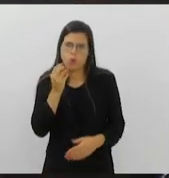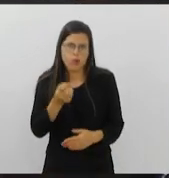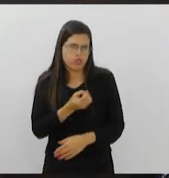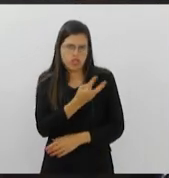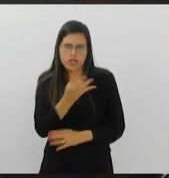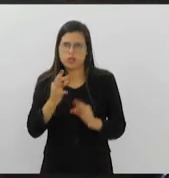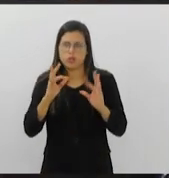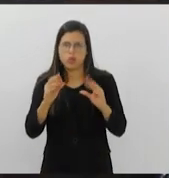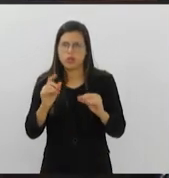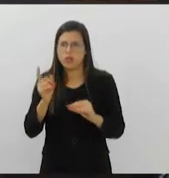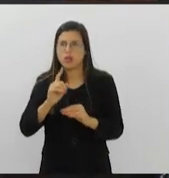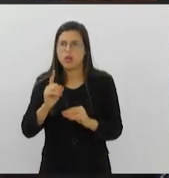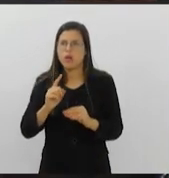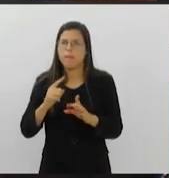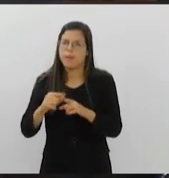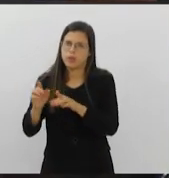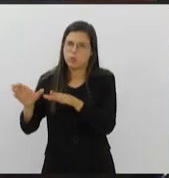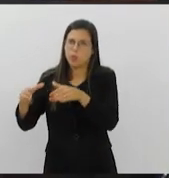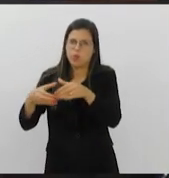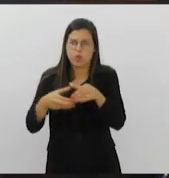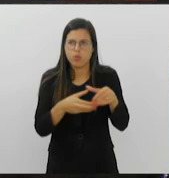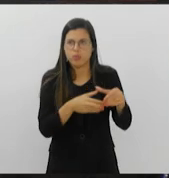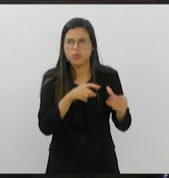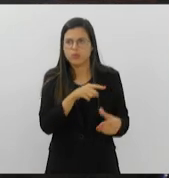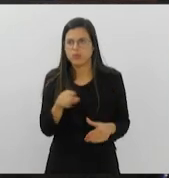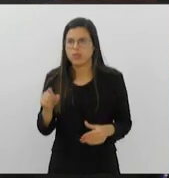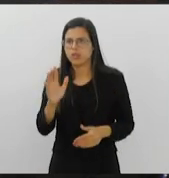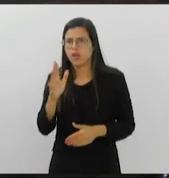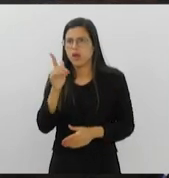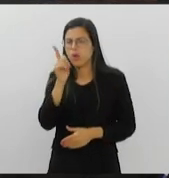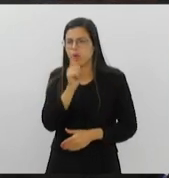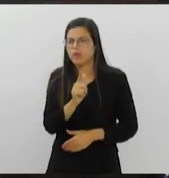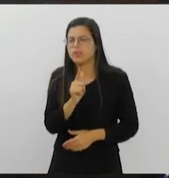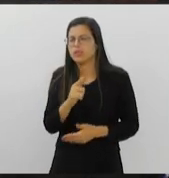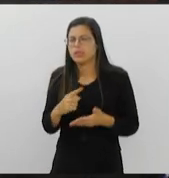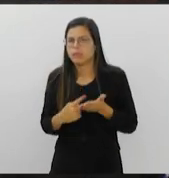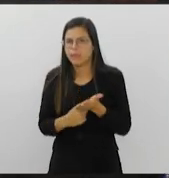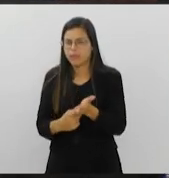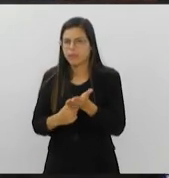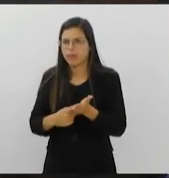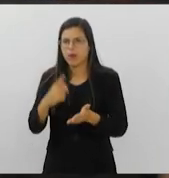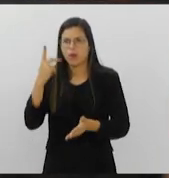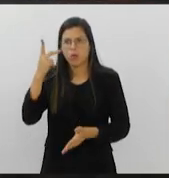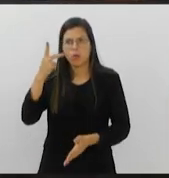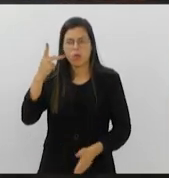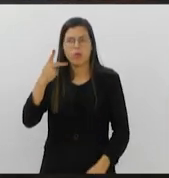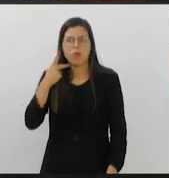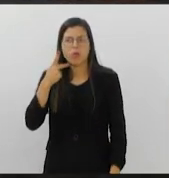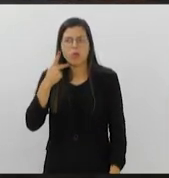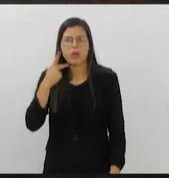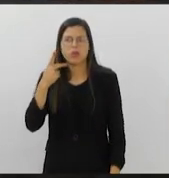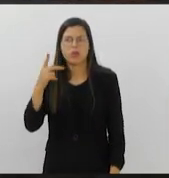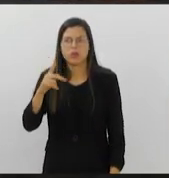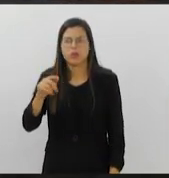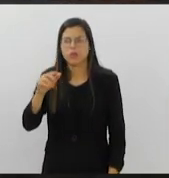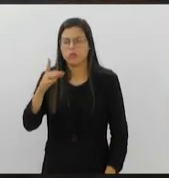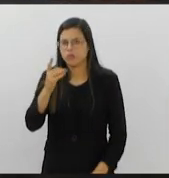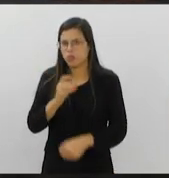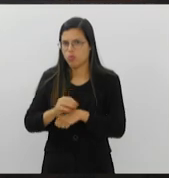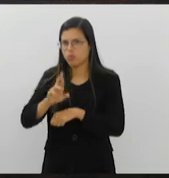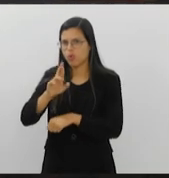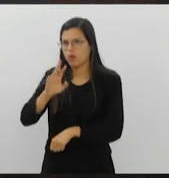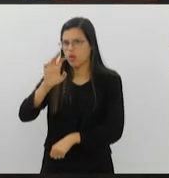uma comissão de vocês. Já consegui marcar com o procurador-geral do Estado, o doutor Renan estará aqui